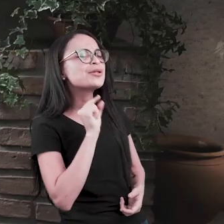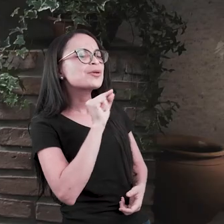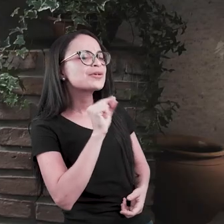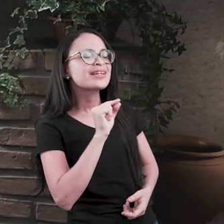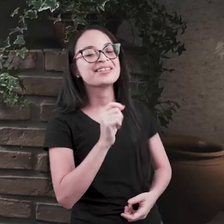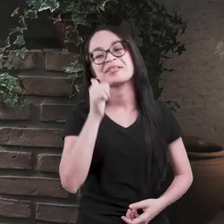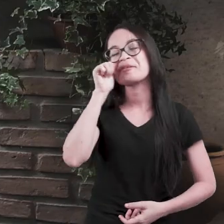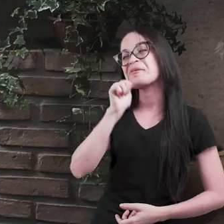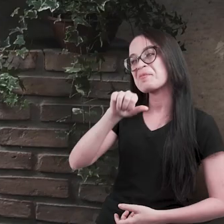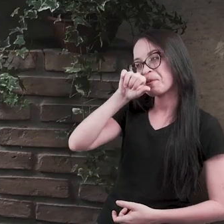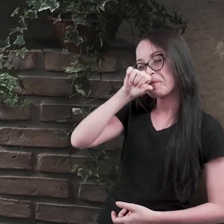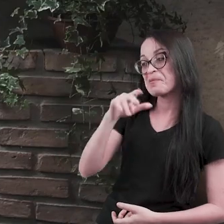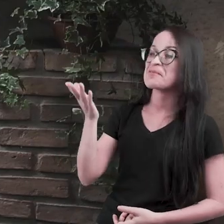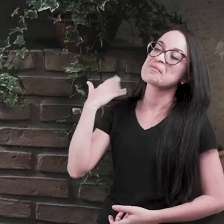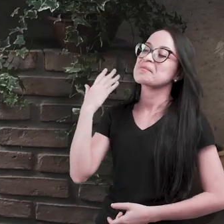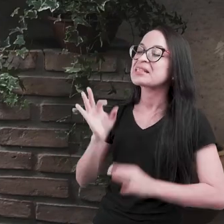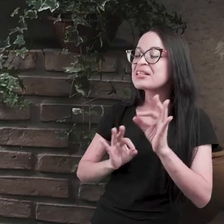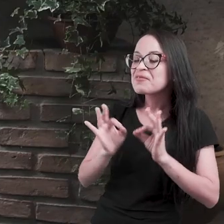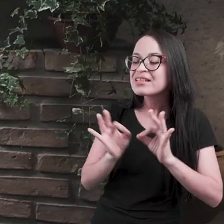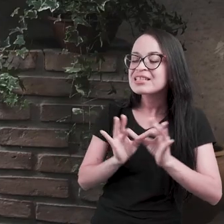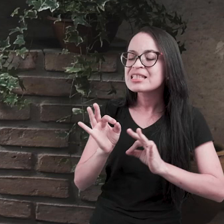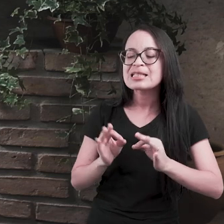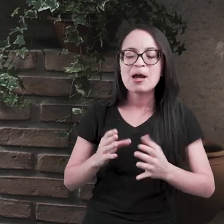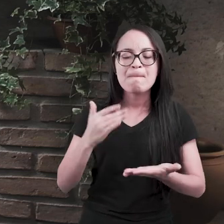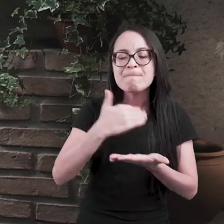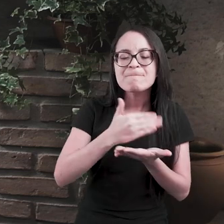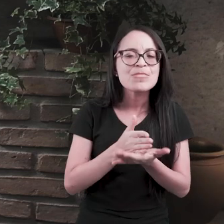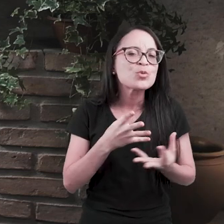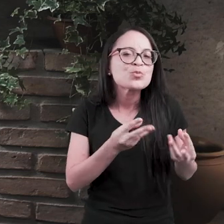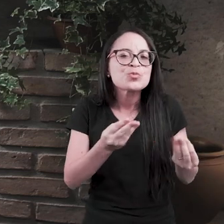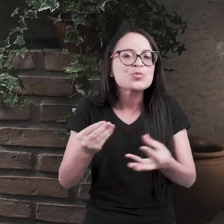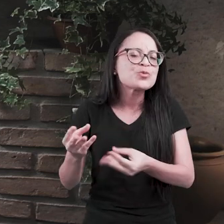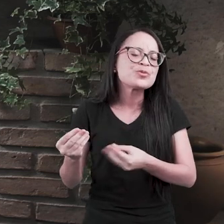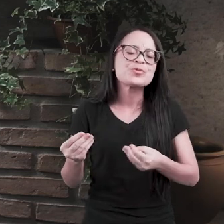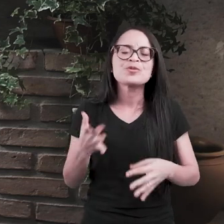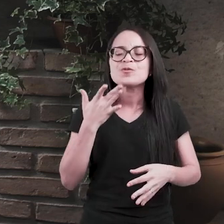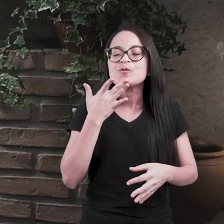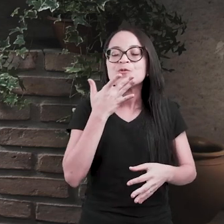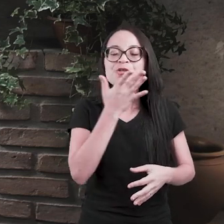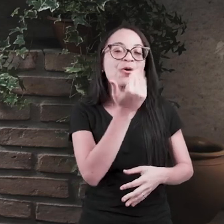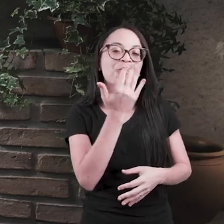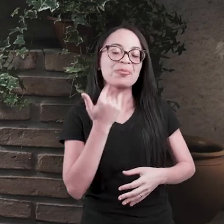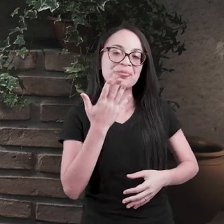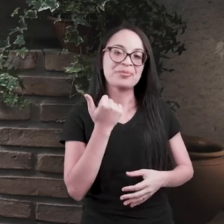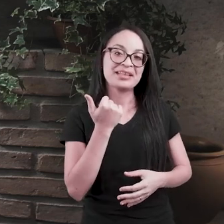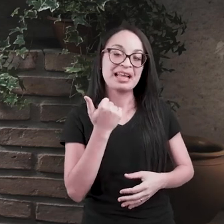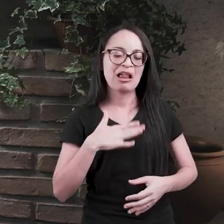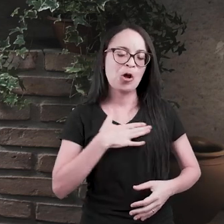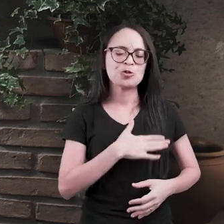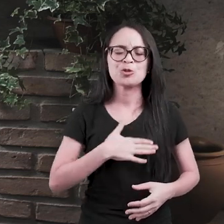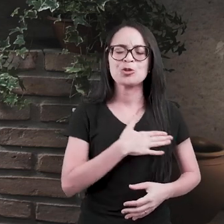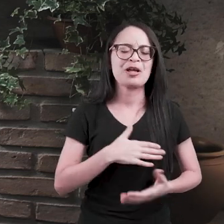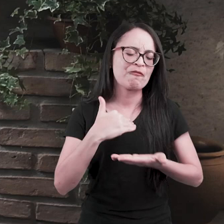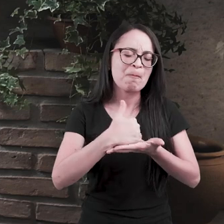Aprendeu com quem? Com minha mãe, que ela fazia muito bolo, muitos quitutes, muitas comidas, assim. E ela